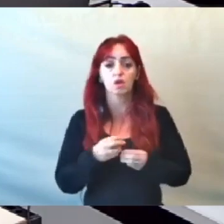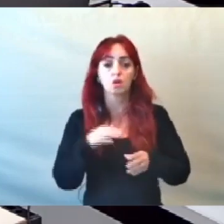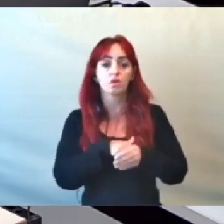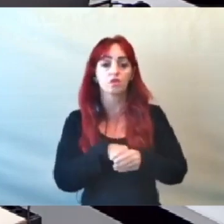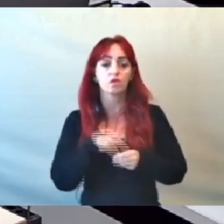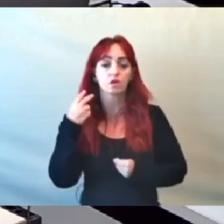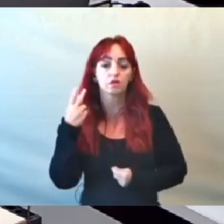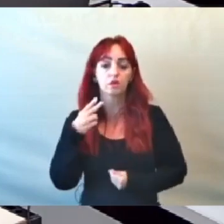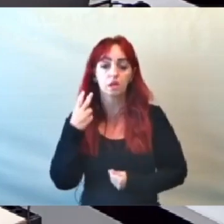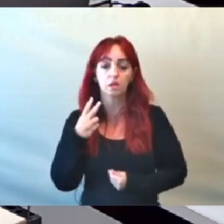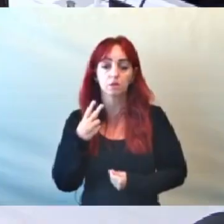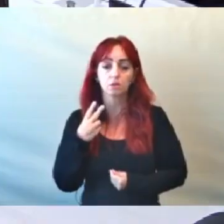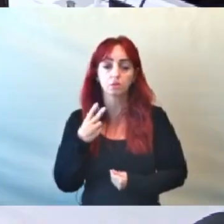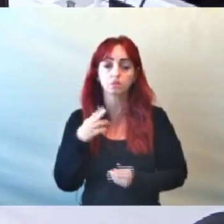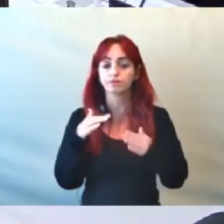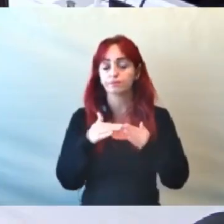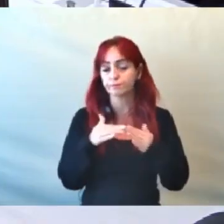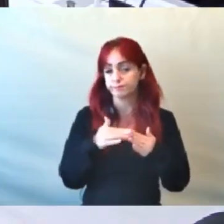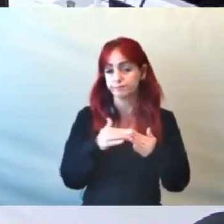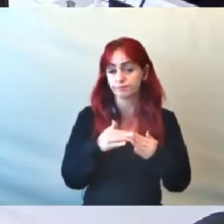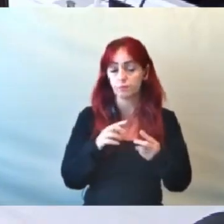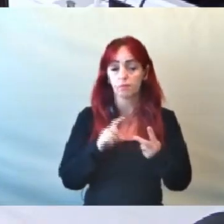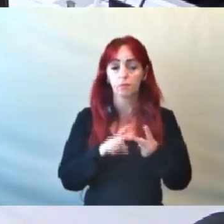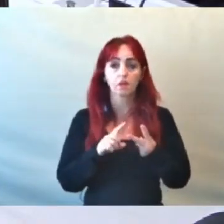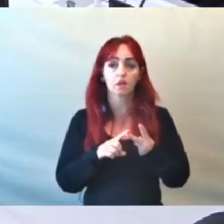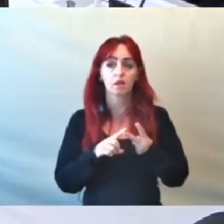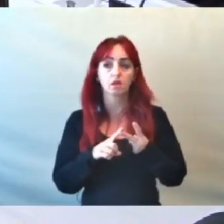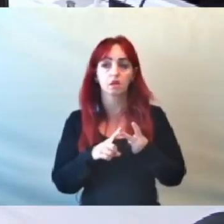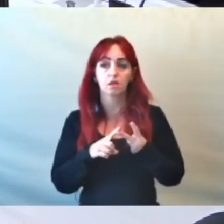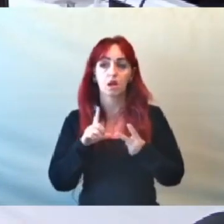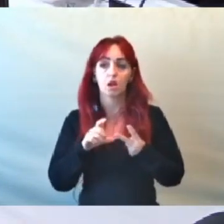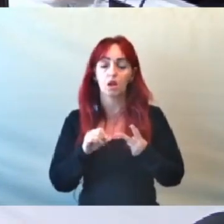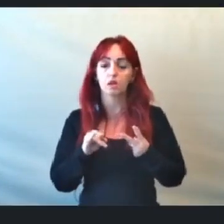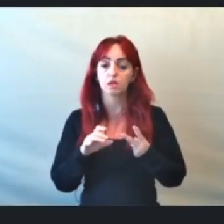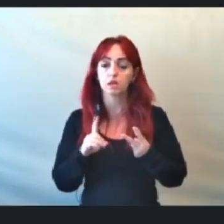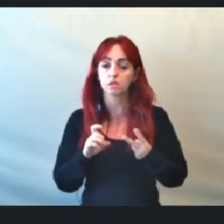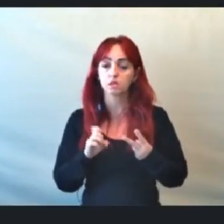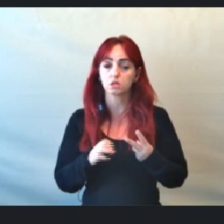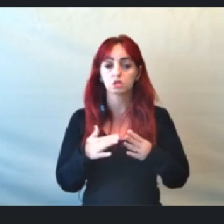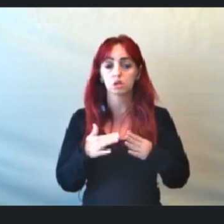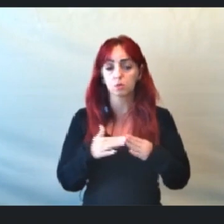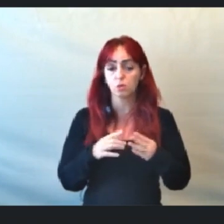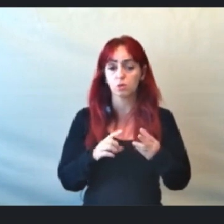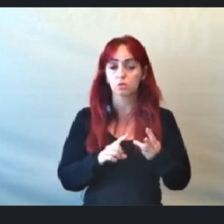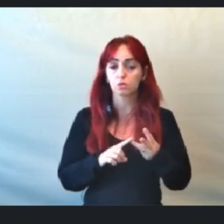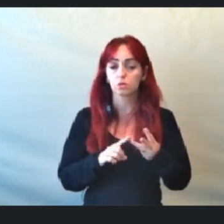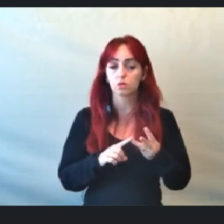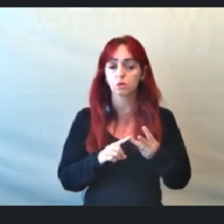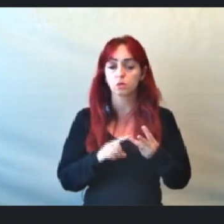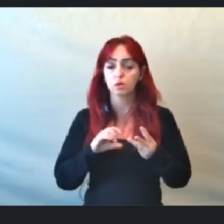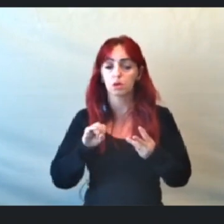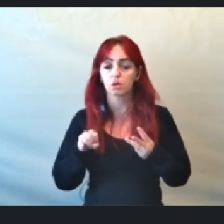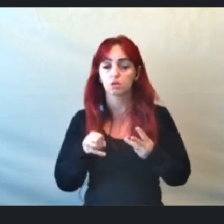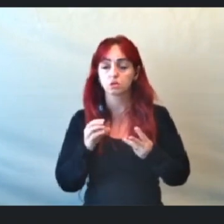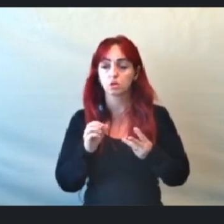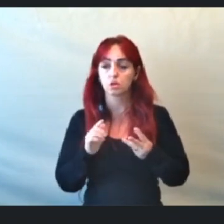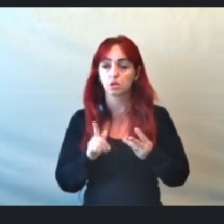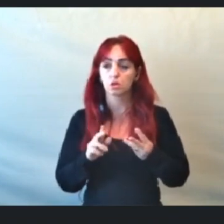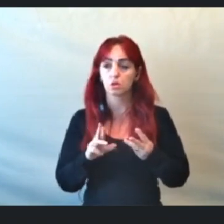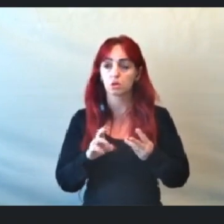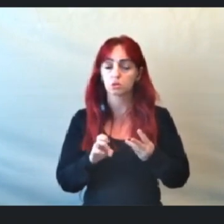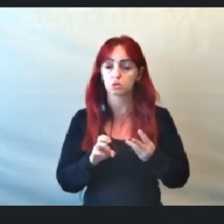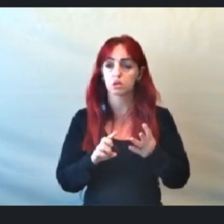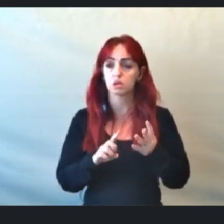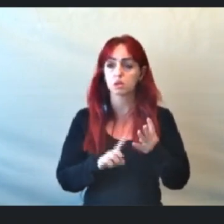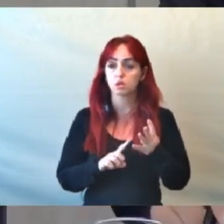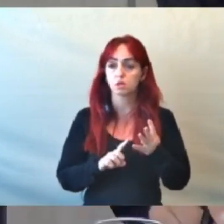Como vota a vereadora Luíde? De acordo. Como vota o vereador Jorge Santos? com o meu caminho com a maioria, eu voto de